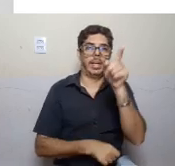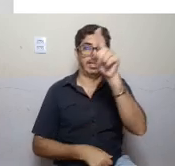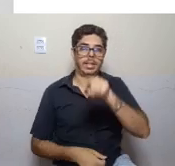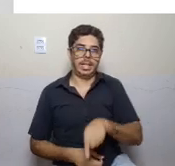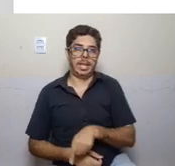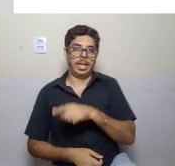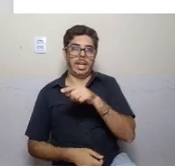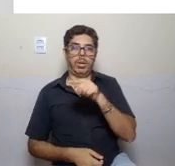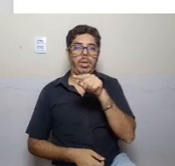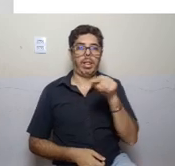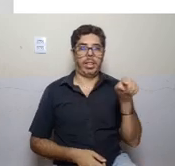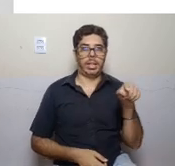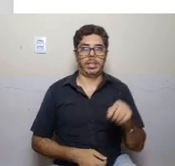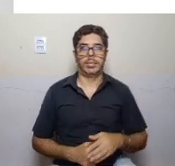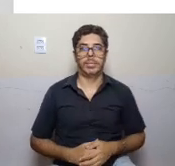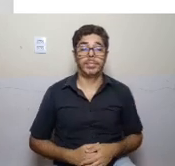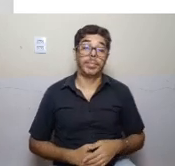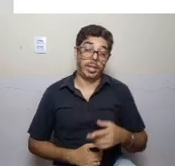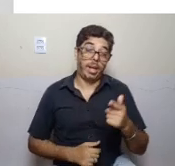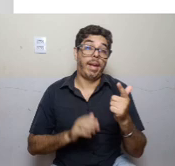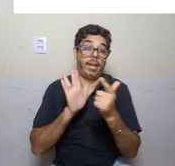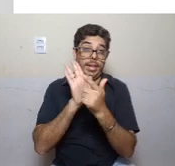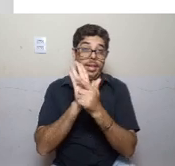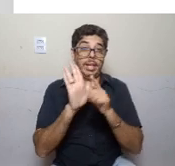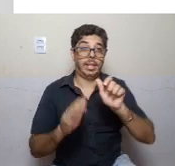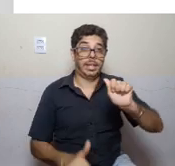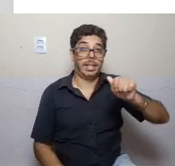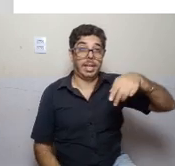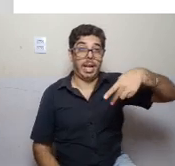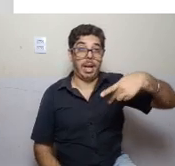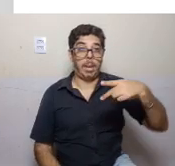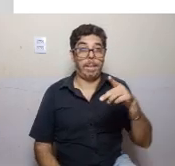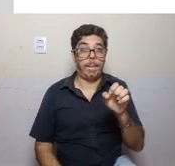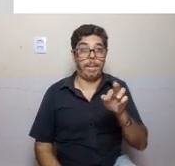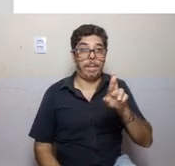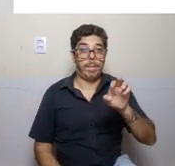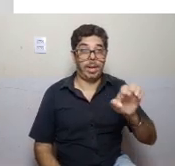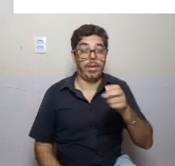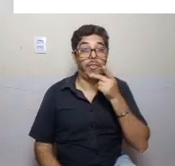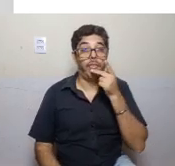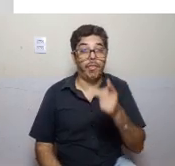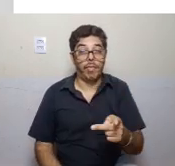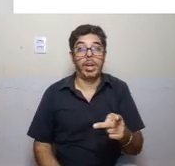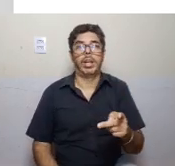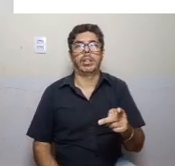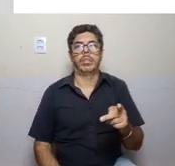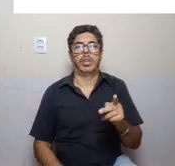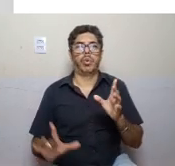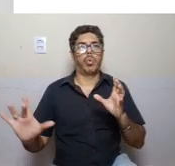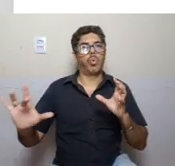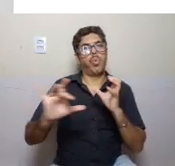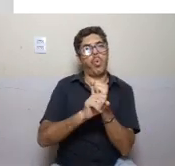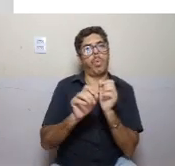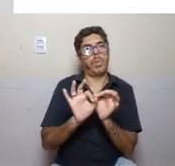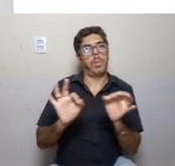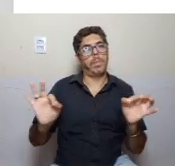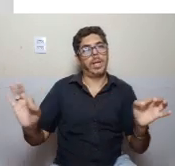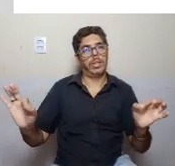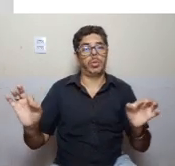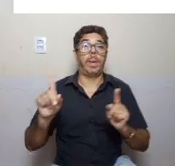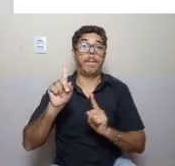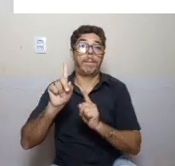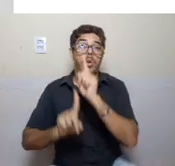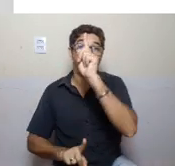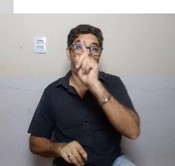uma integral de linha. Com isso, a lei de Ampère afirma que a integral de linha do campo pelo comprimento da linha é proporcional